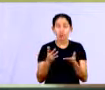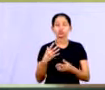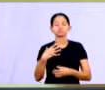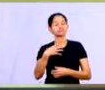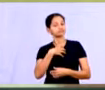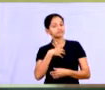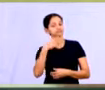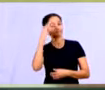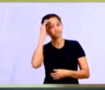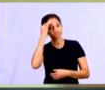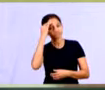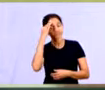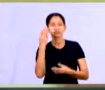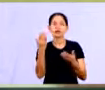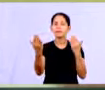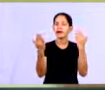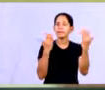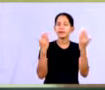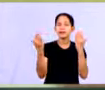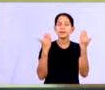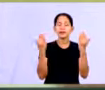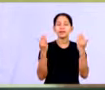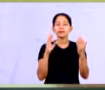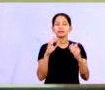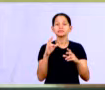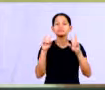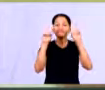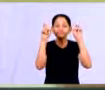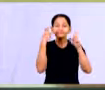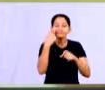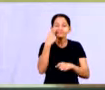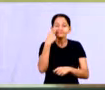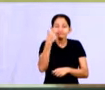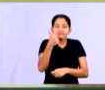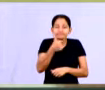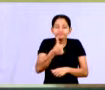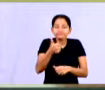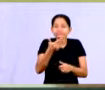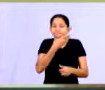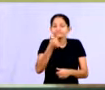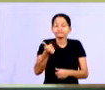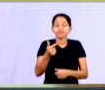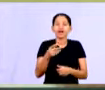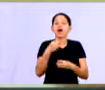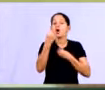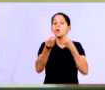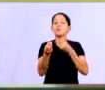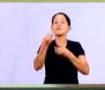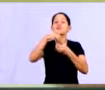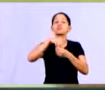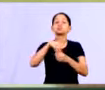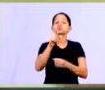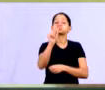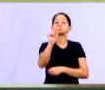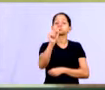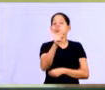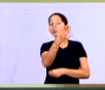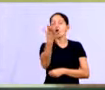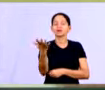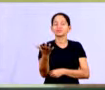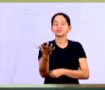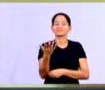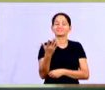de medir investimentos, comparar investimentos mais interessante de todas, que é a noção do payback. Tá? O payback vai calcular,